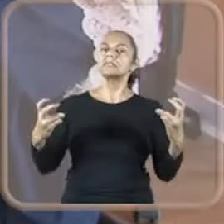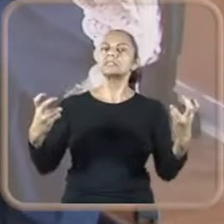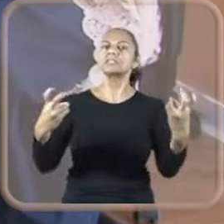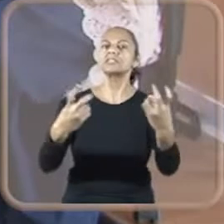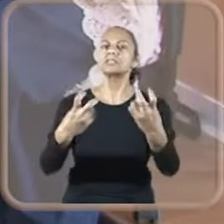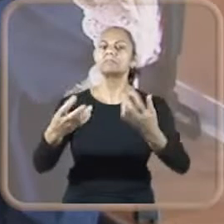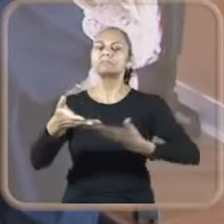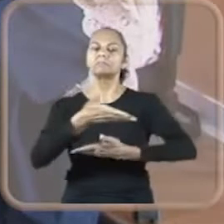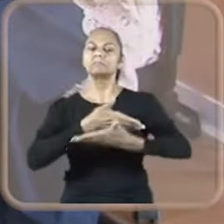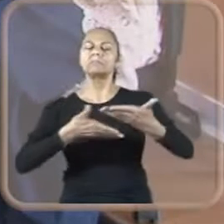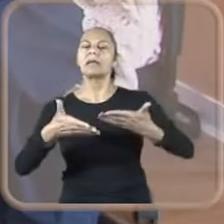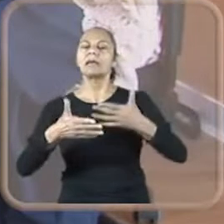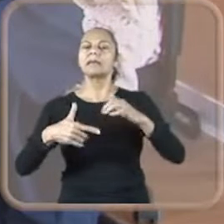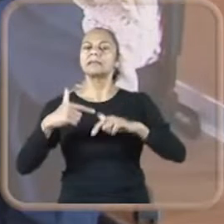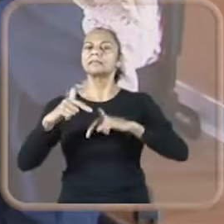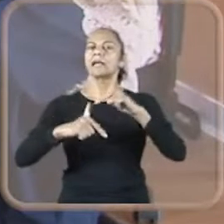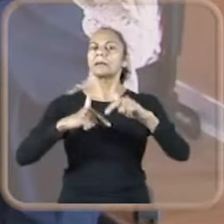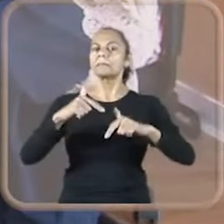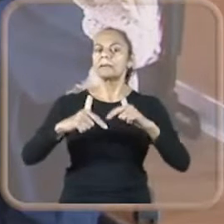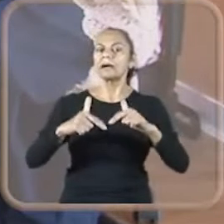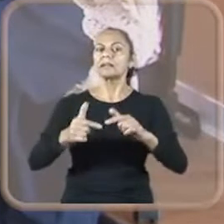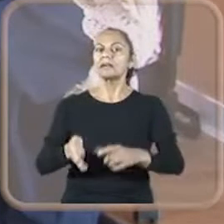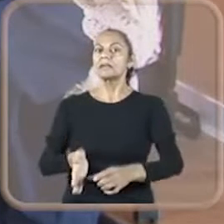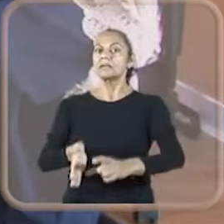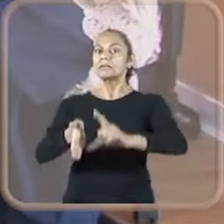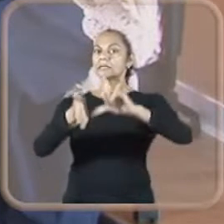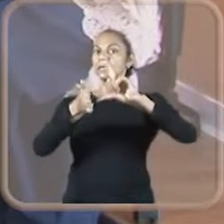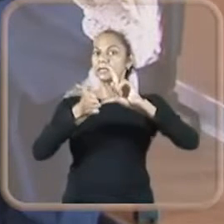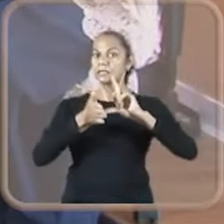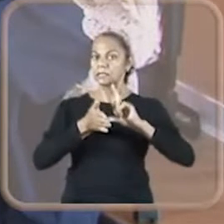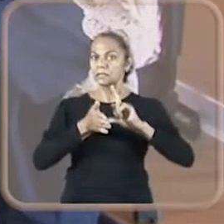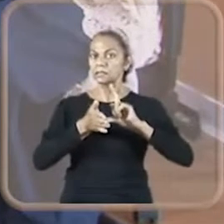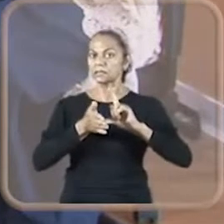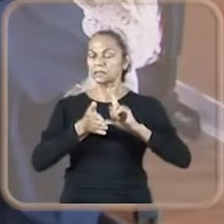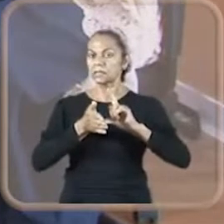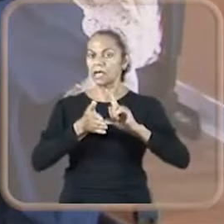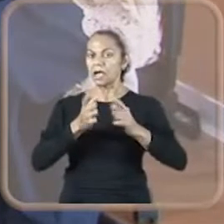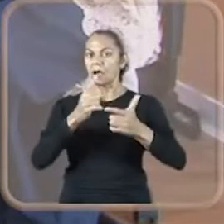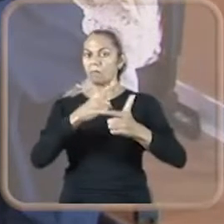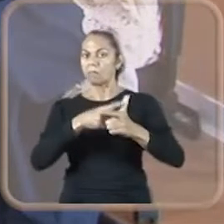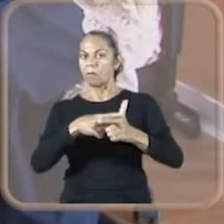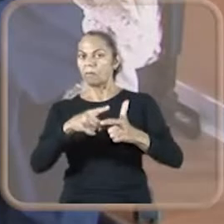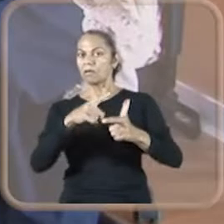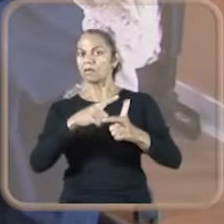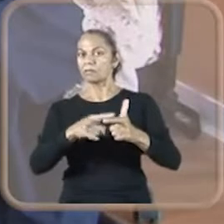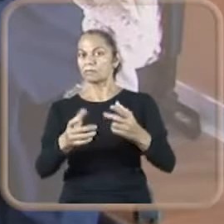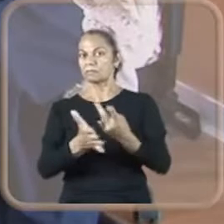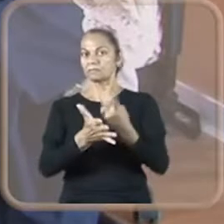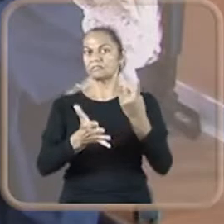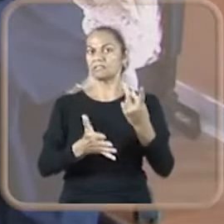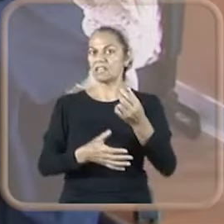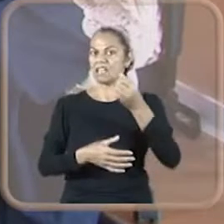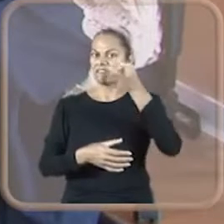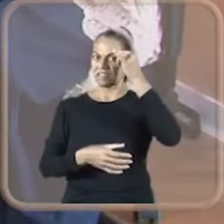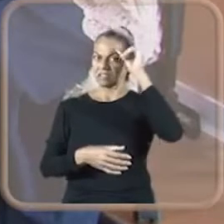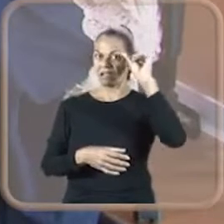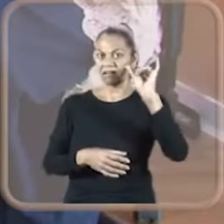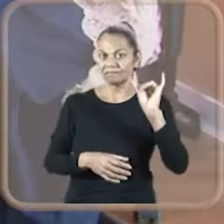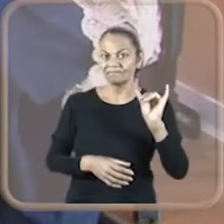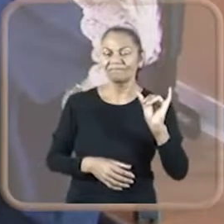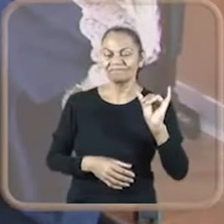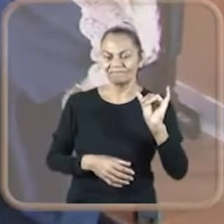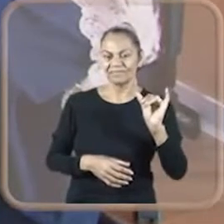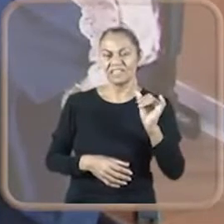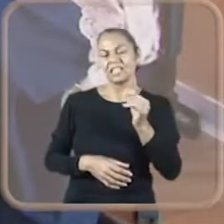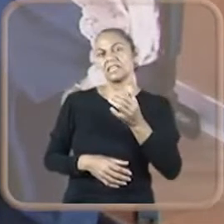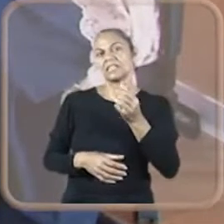da paz, JR, trabalham, permeiam antes que o conflito aconteça, quando aconteceu e também com a vítima, né? Quando